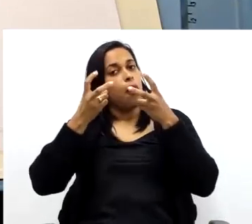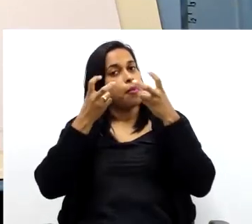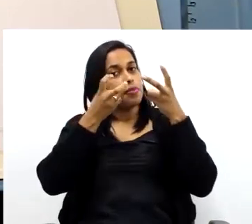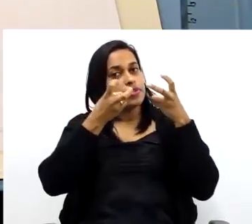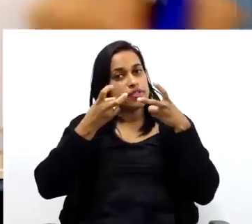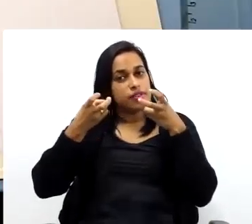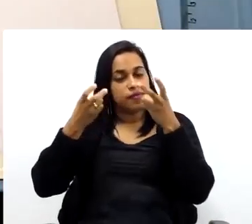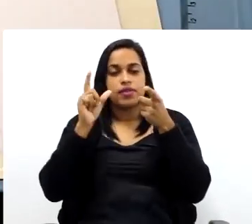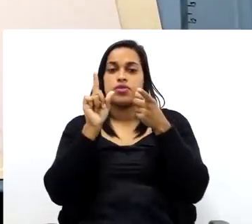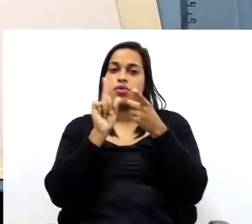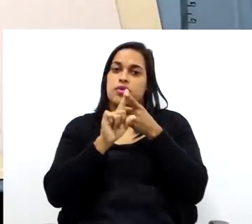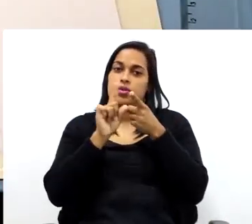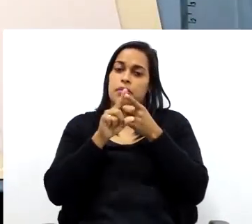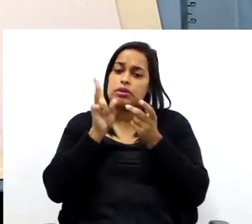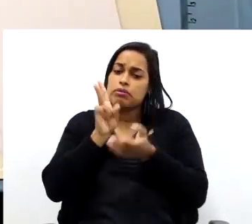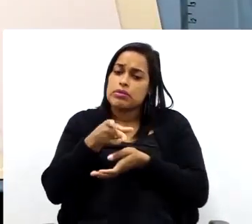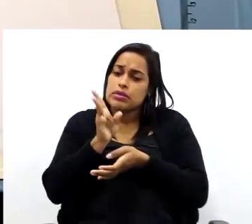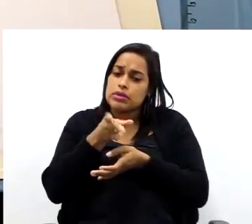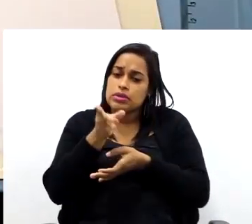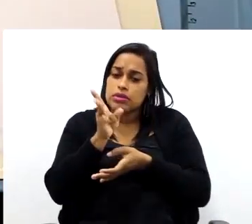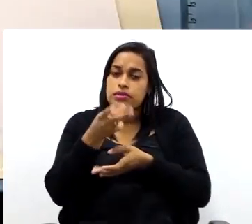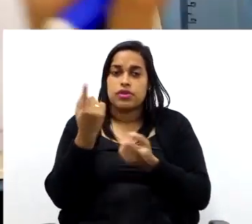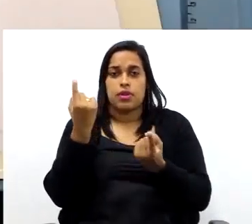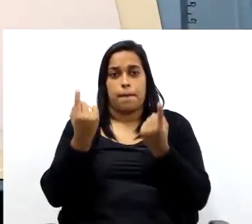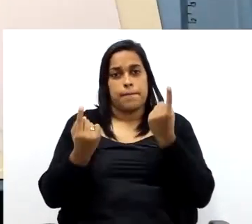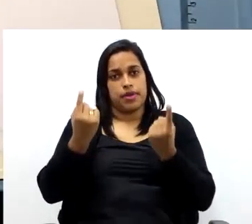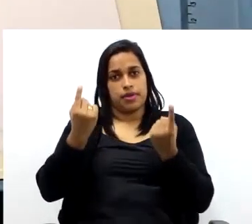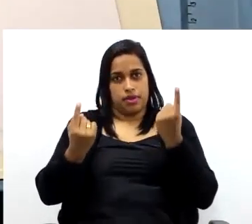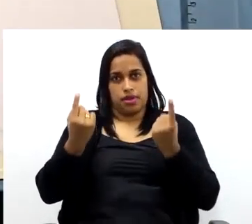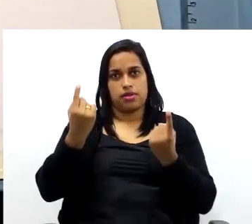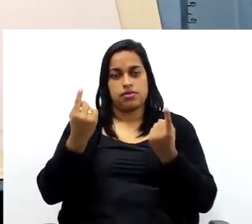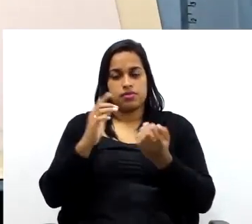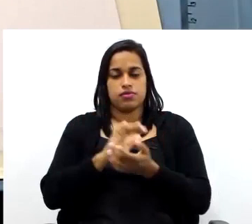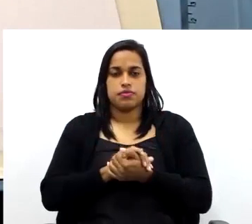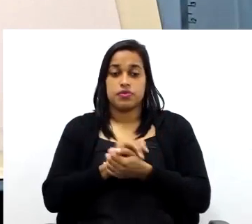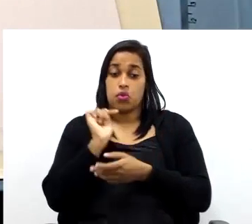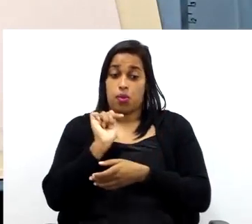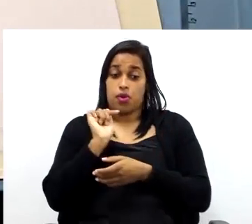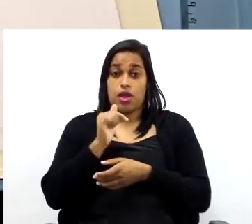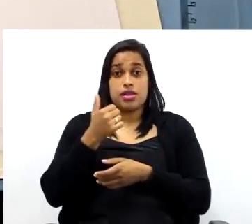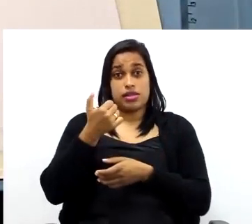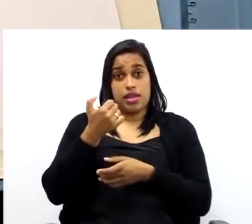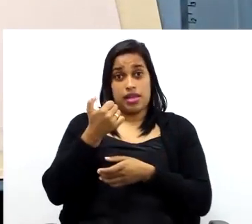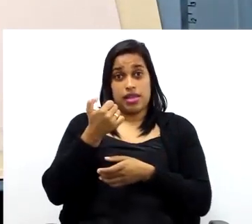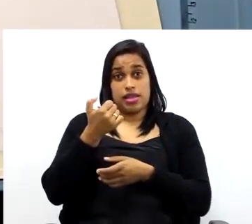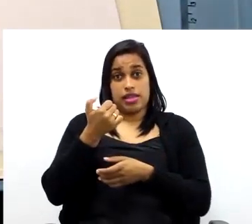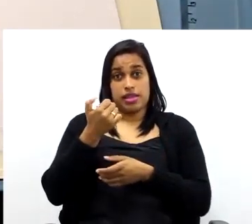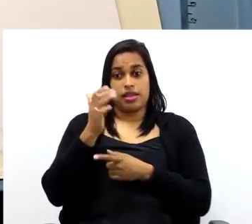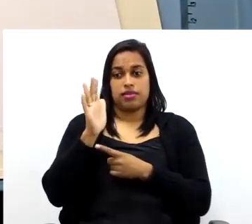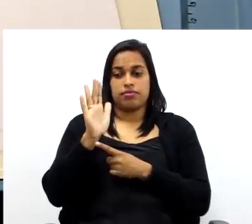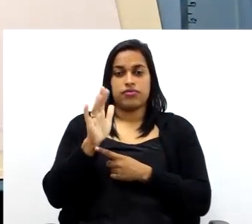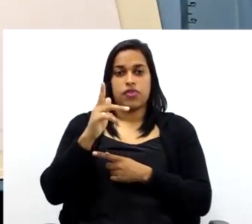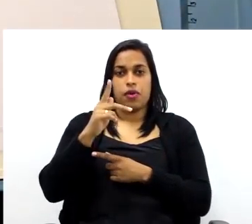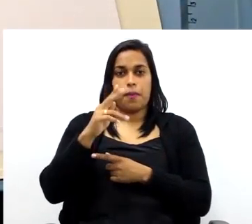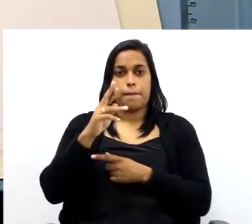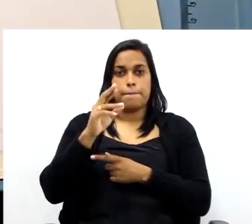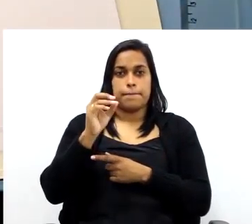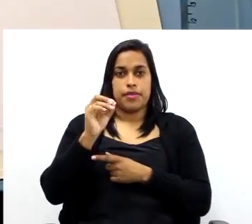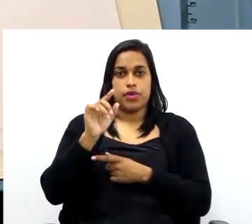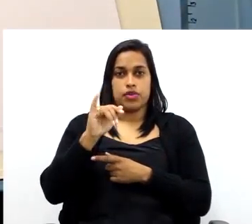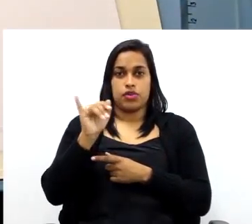infinito, as projetantes estão paralelas entre si. E aí, quando essa caneta for projetada no plano